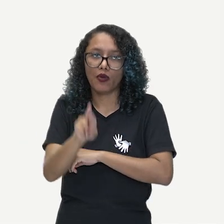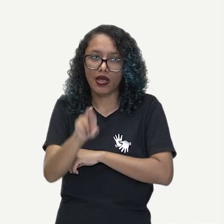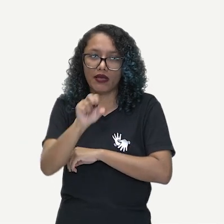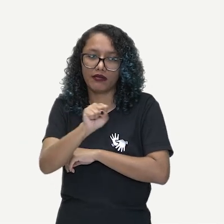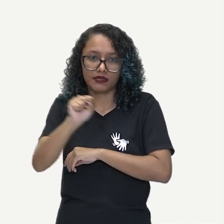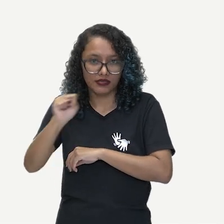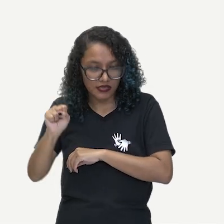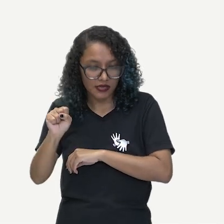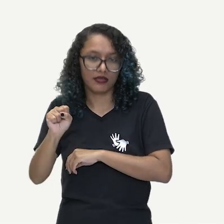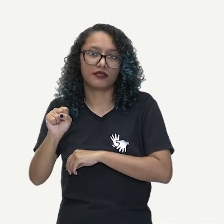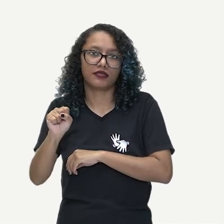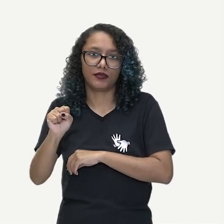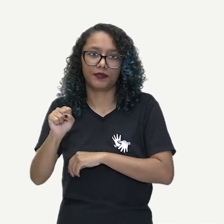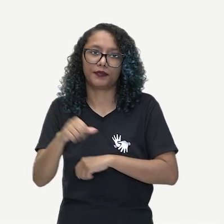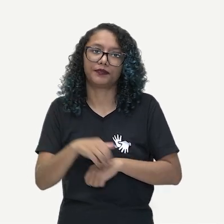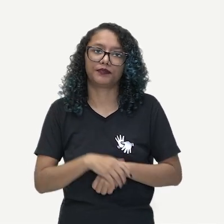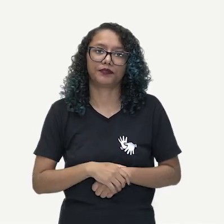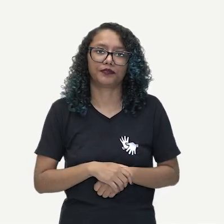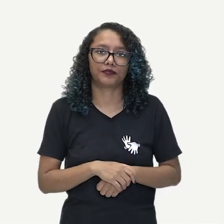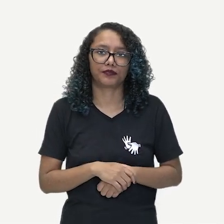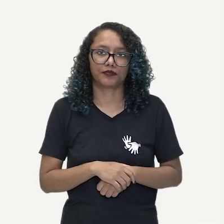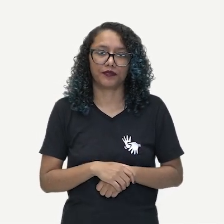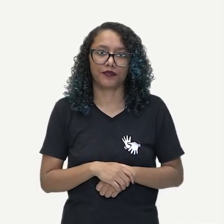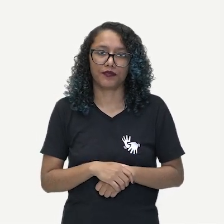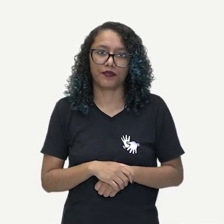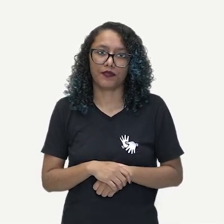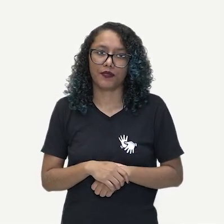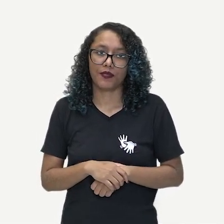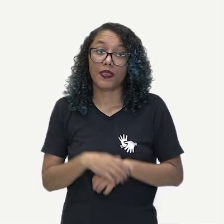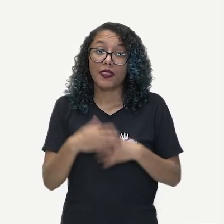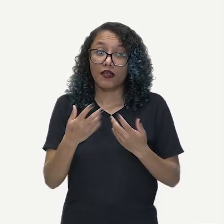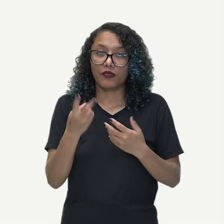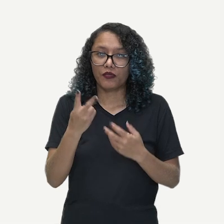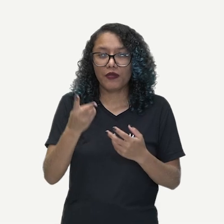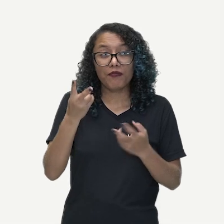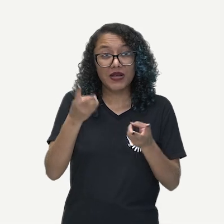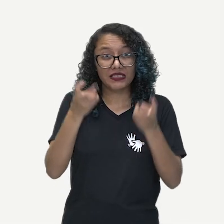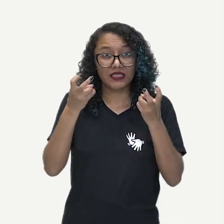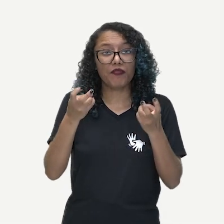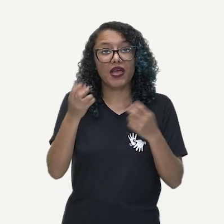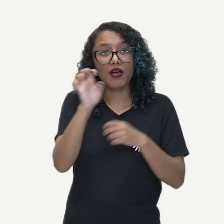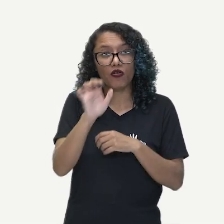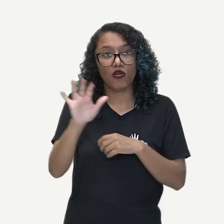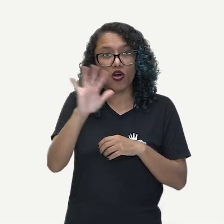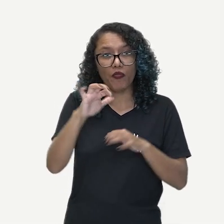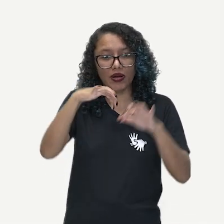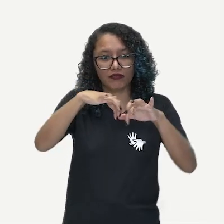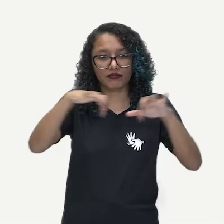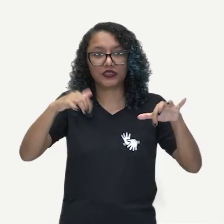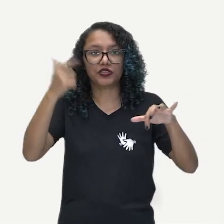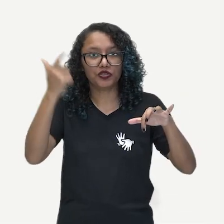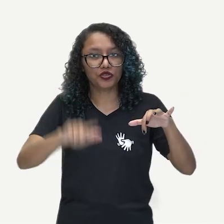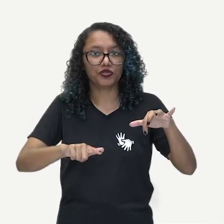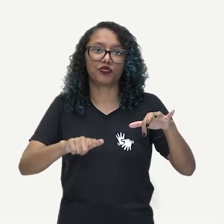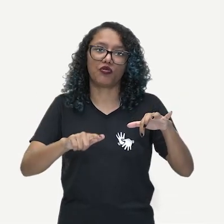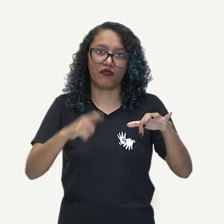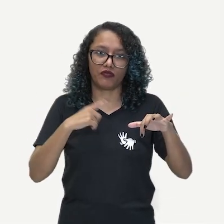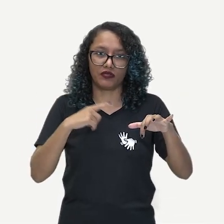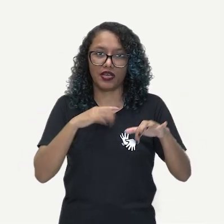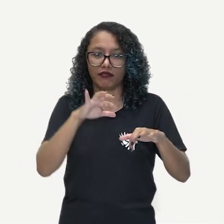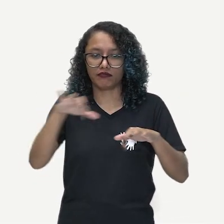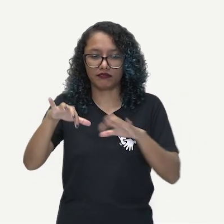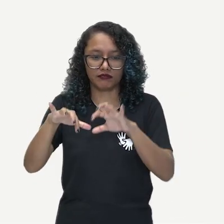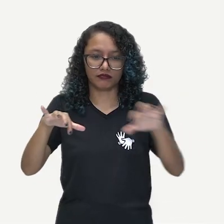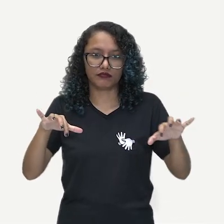Soviéticas, a URSS. E aí a gente vai verificar que novamente a Europa se divide. Ela vai se dividir em duas grandes